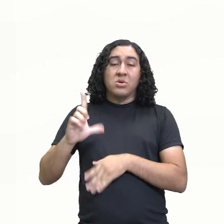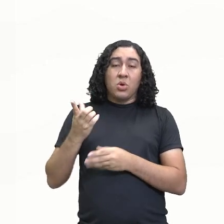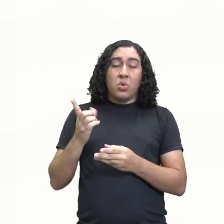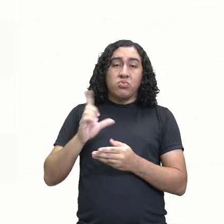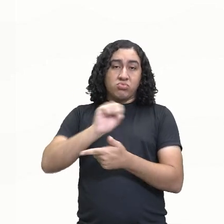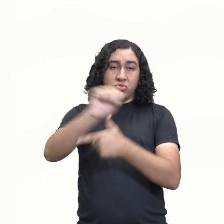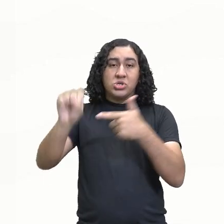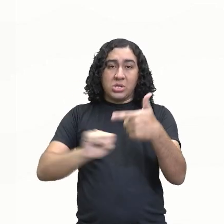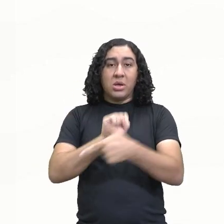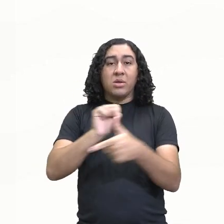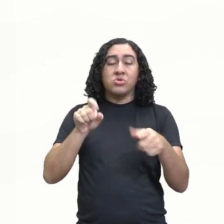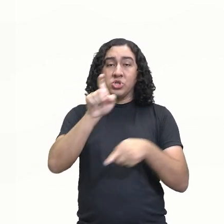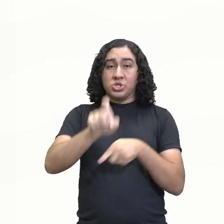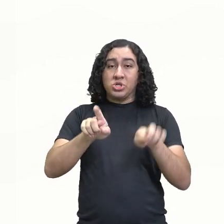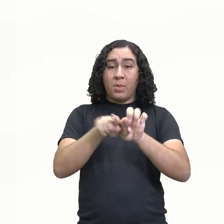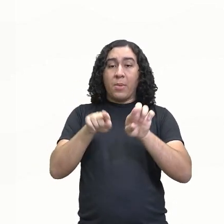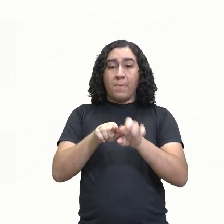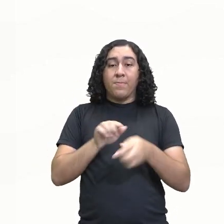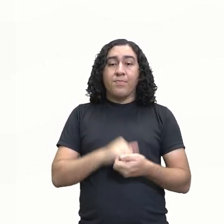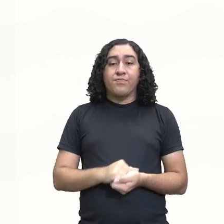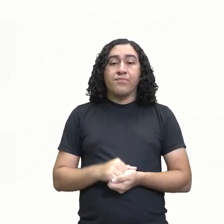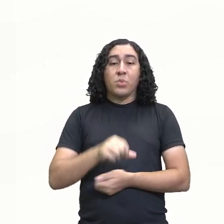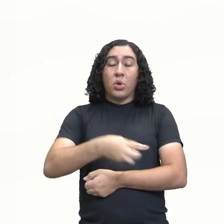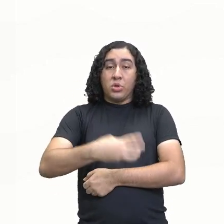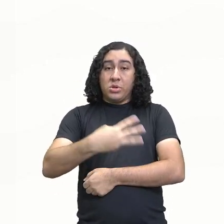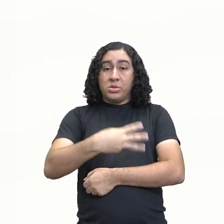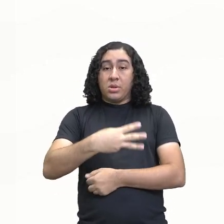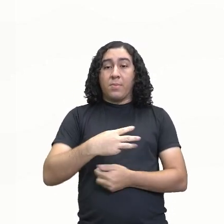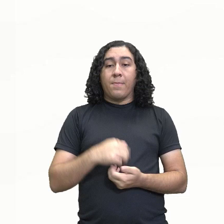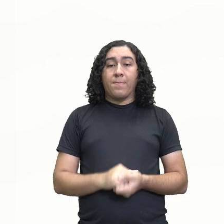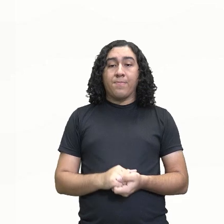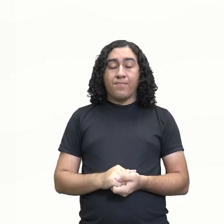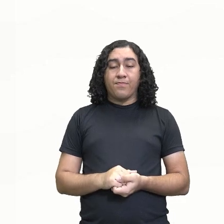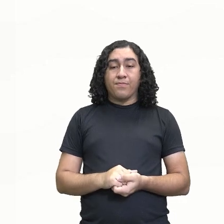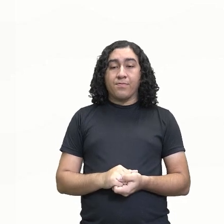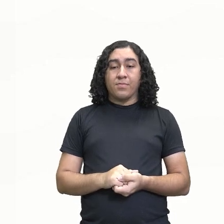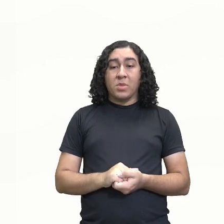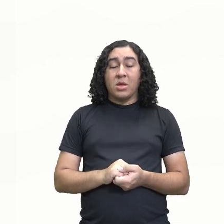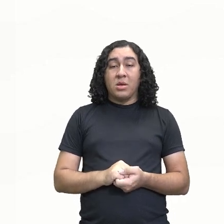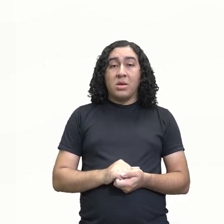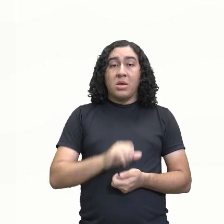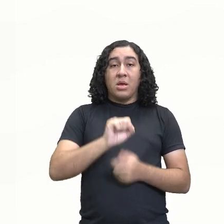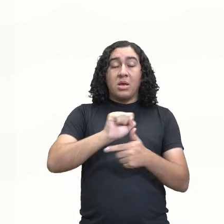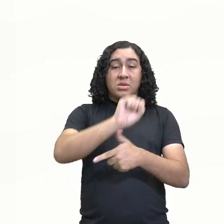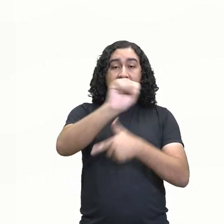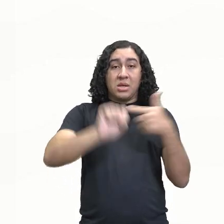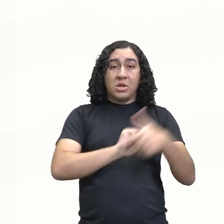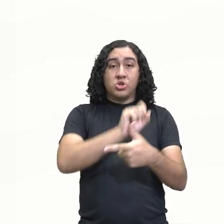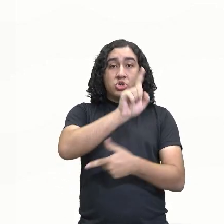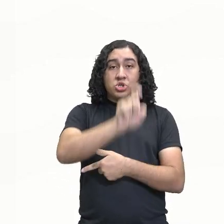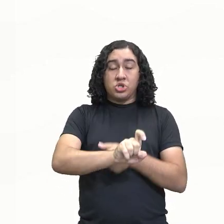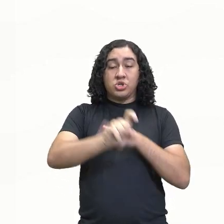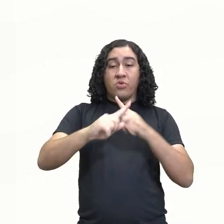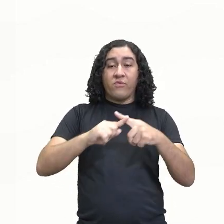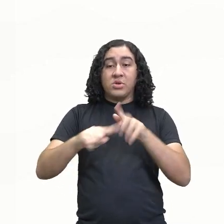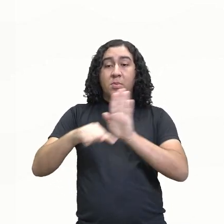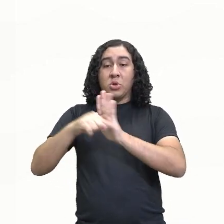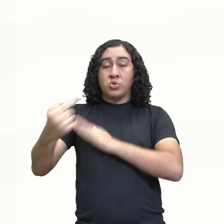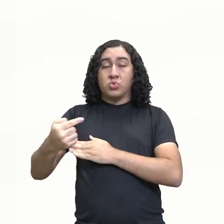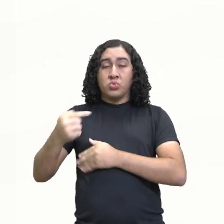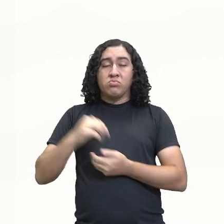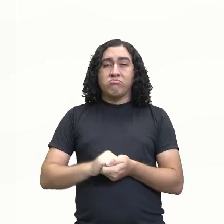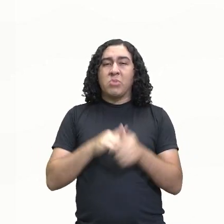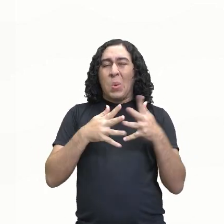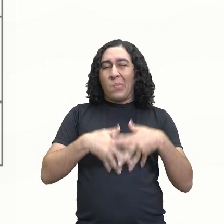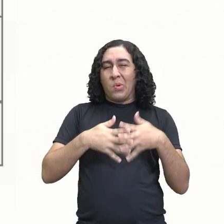do seno, ok? E o terceiro e último passo, multiplicar seno de x por menos 1. Complicou